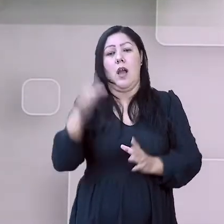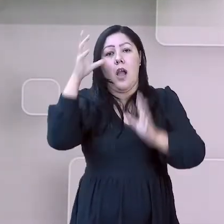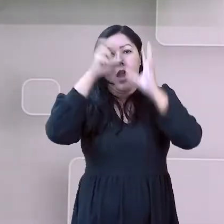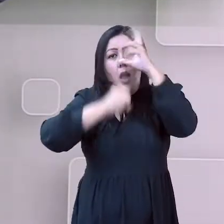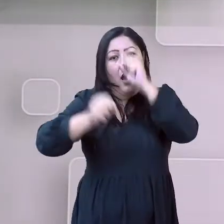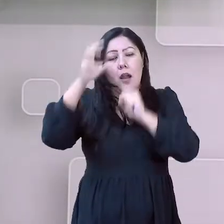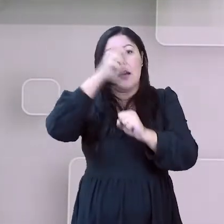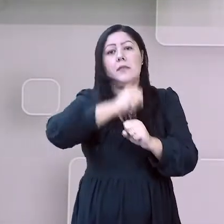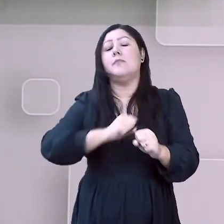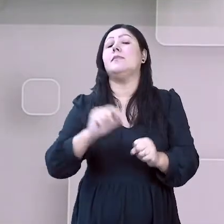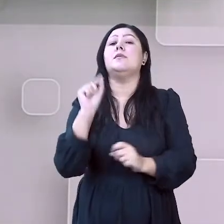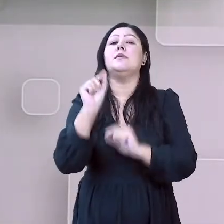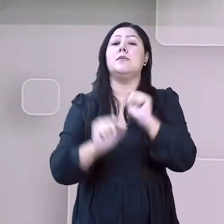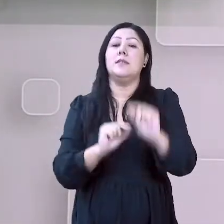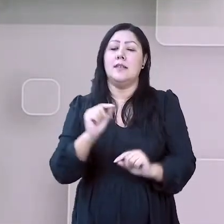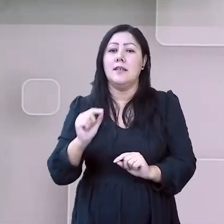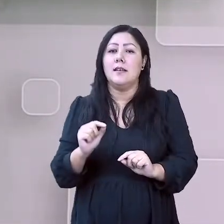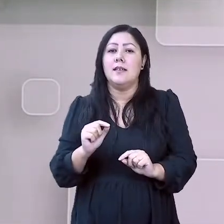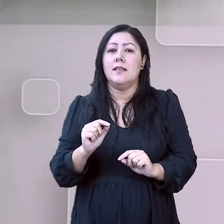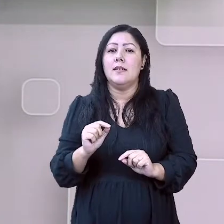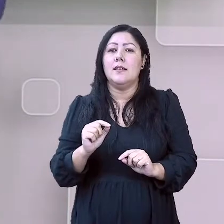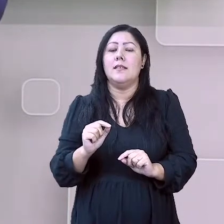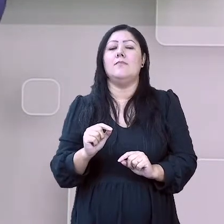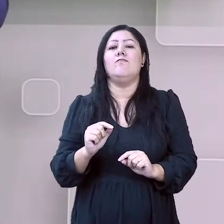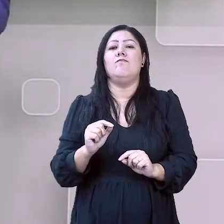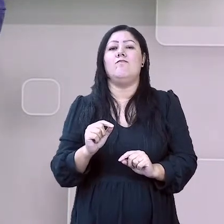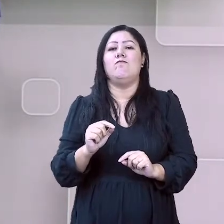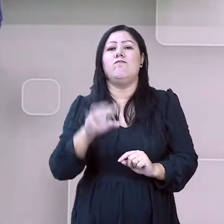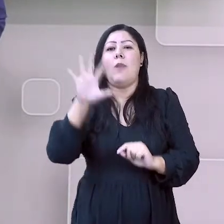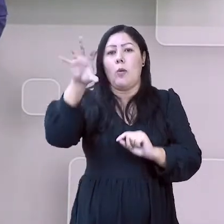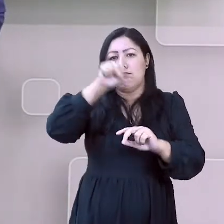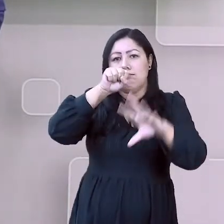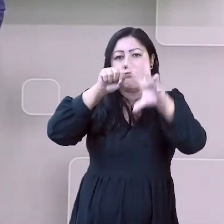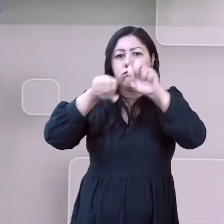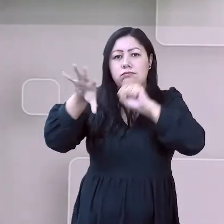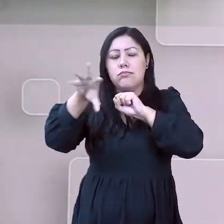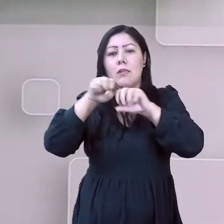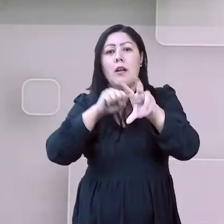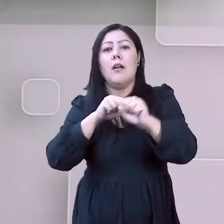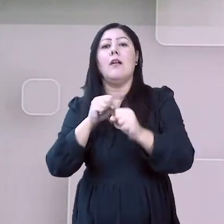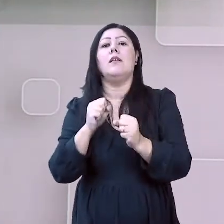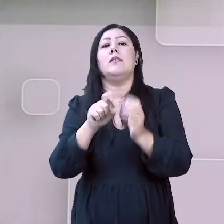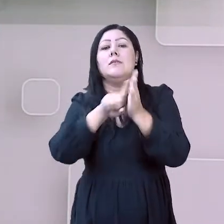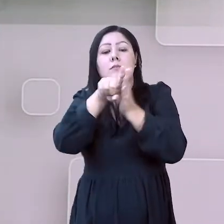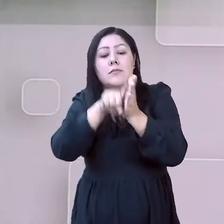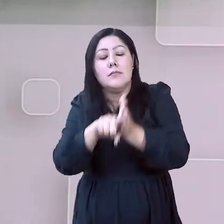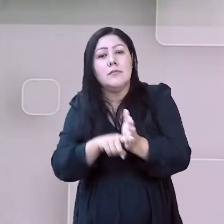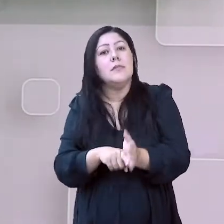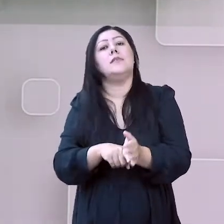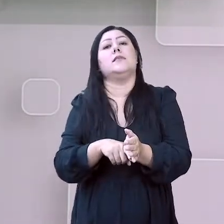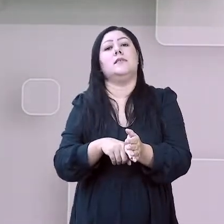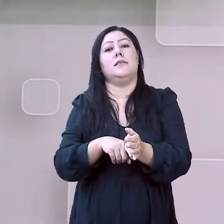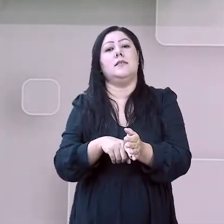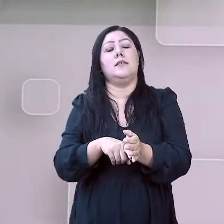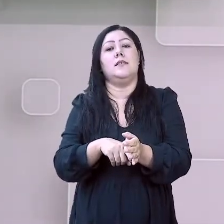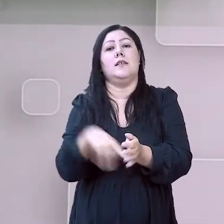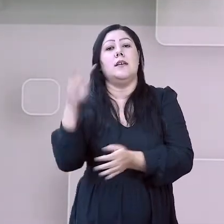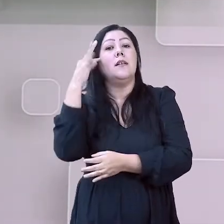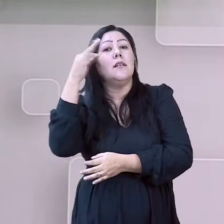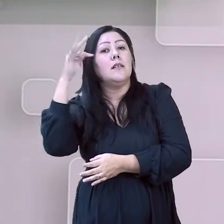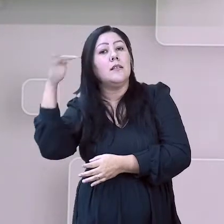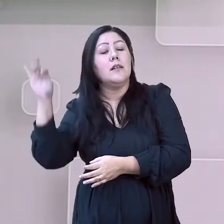nós vamos buscar conhecer essa teoria que é a mais aceita dentro